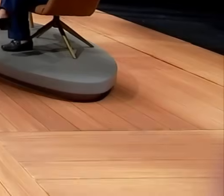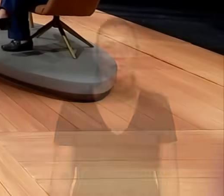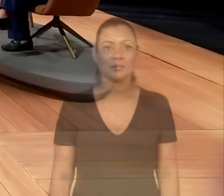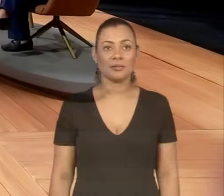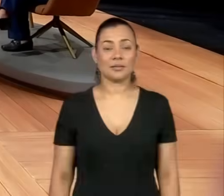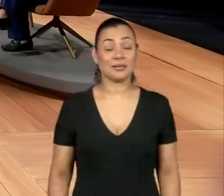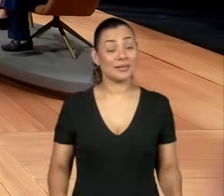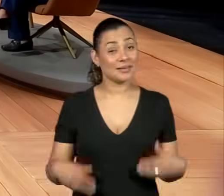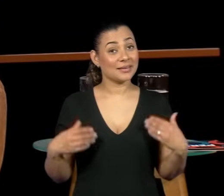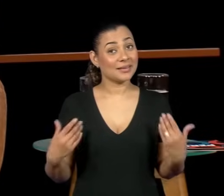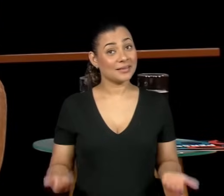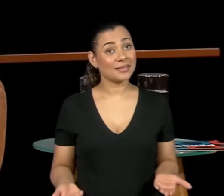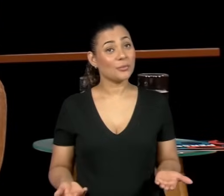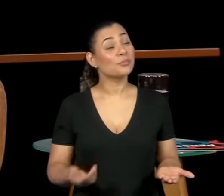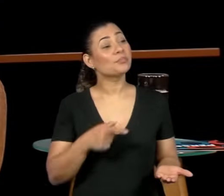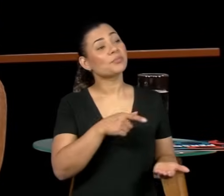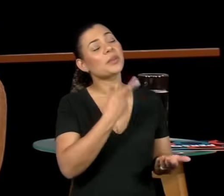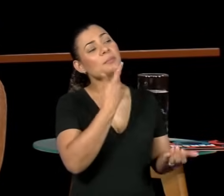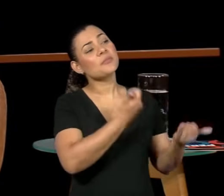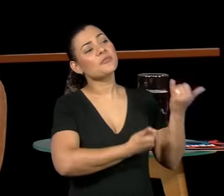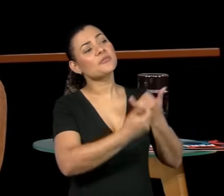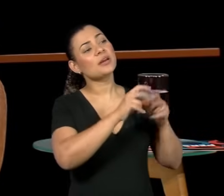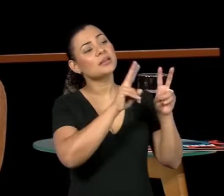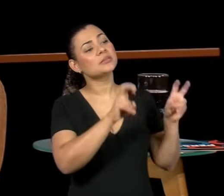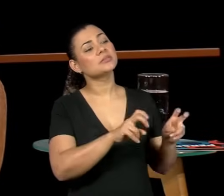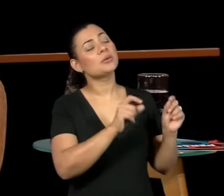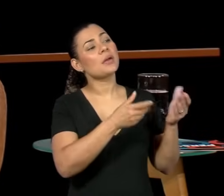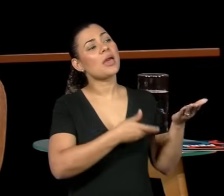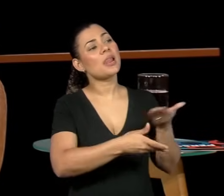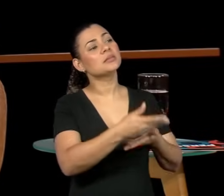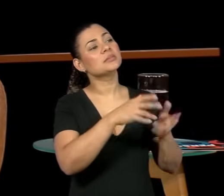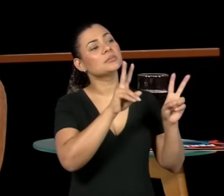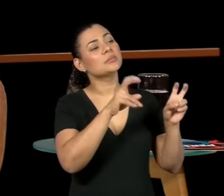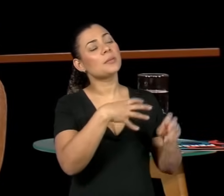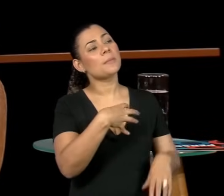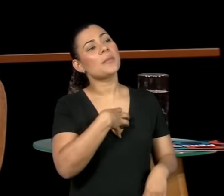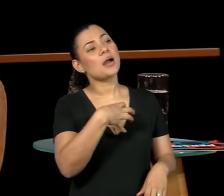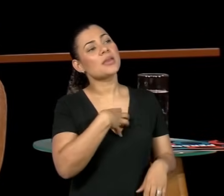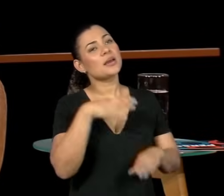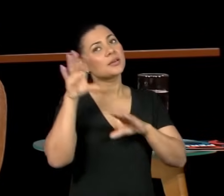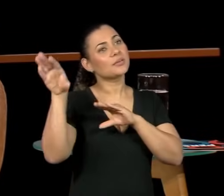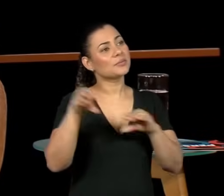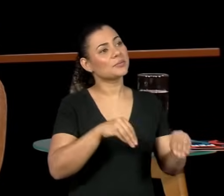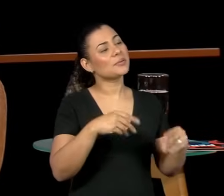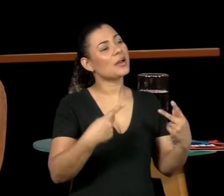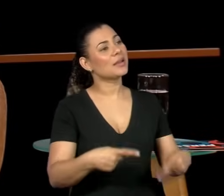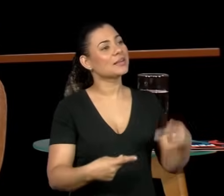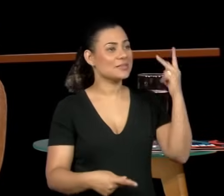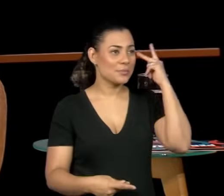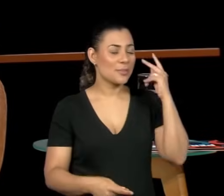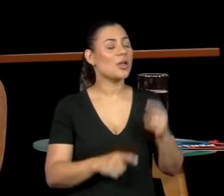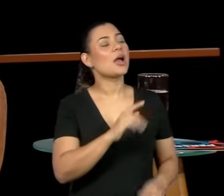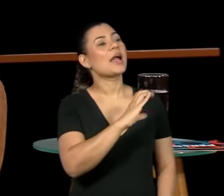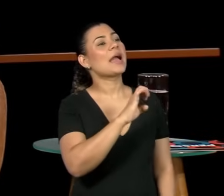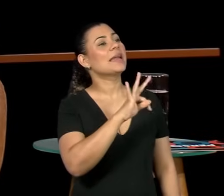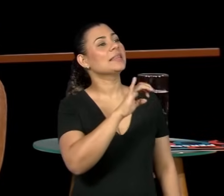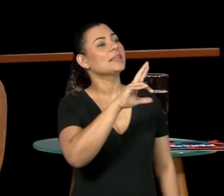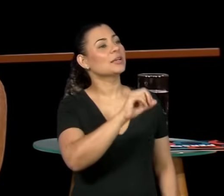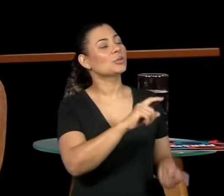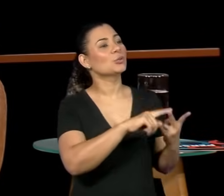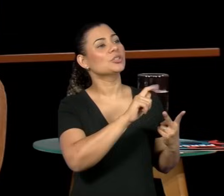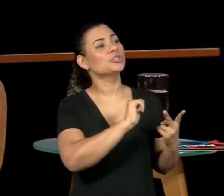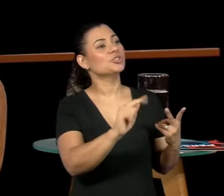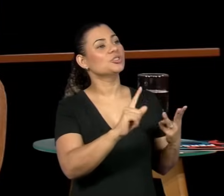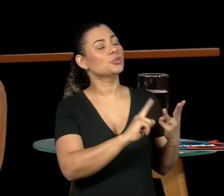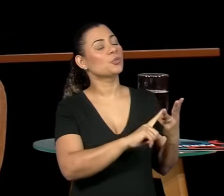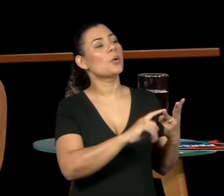Aí me fala um pouco sobre a sua relação com os baianos que estavam chegando em São Paulo. Caetano, Gil, Bethânia, Gal. Me